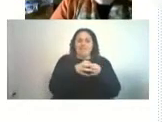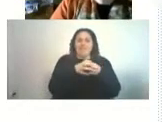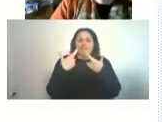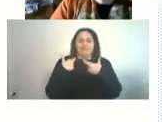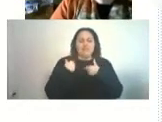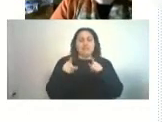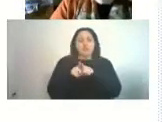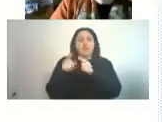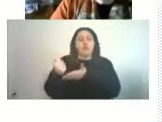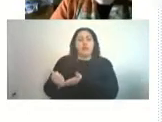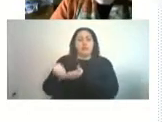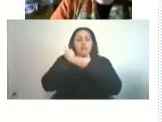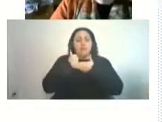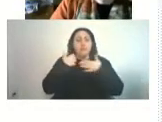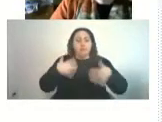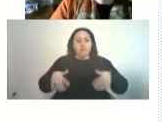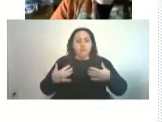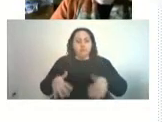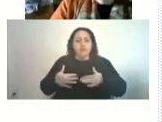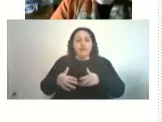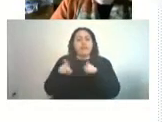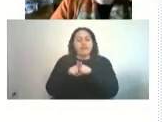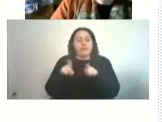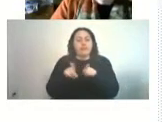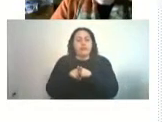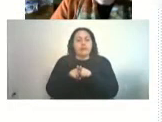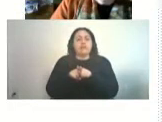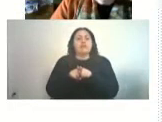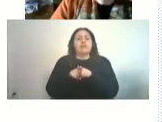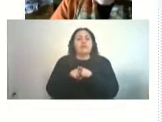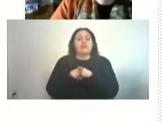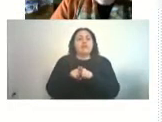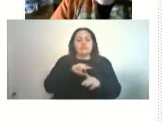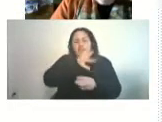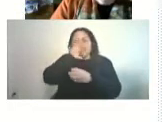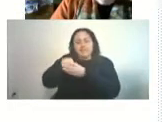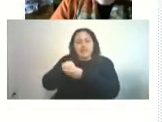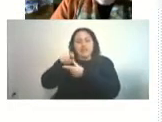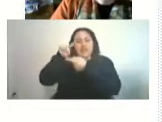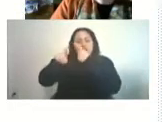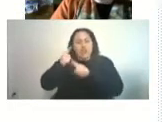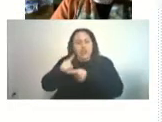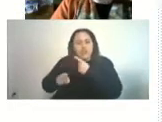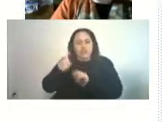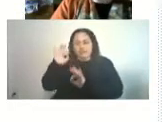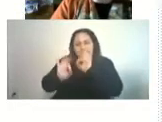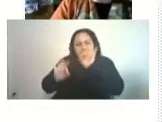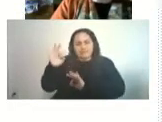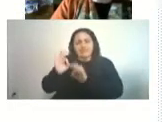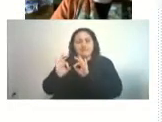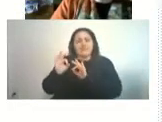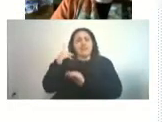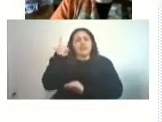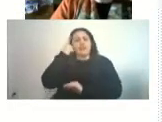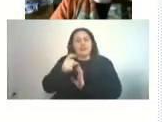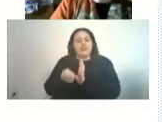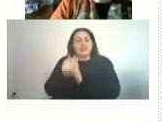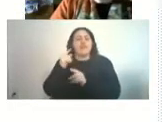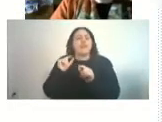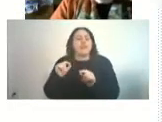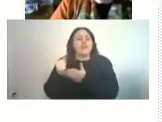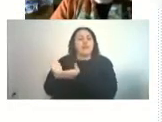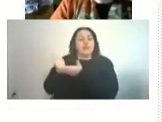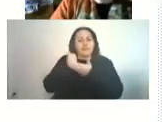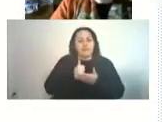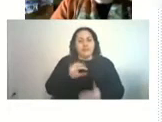grande apoio a gente teve para fazer também toda a parte logística, fazer as coisas acontecerem. Então, o apoio